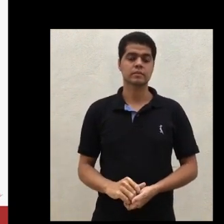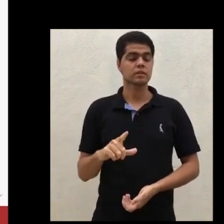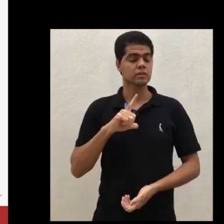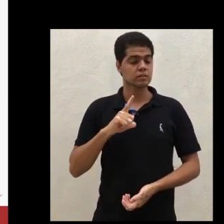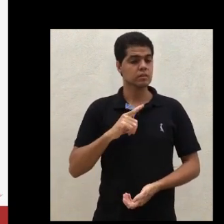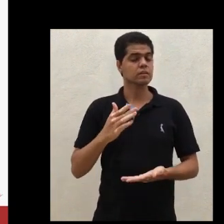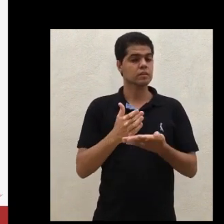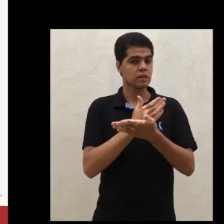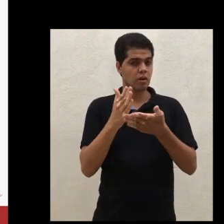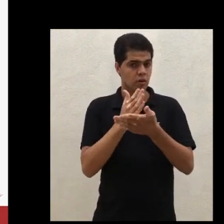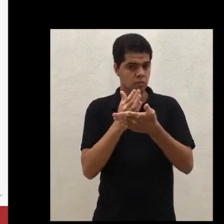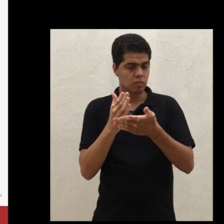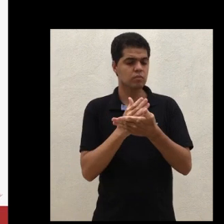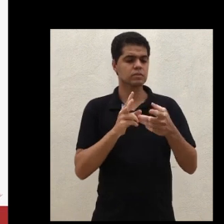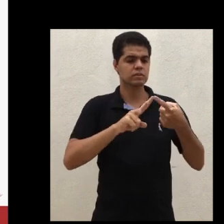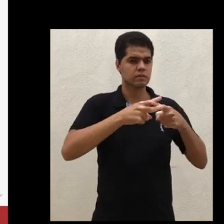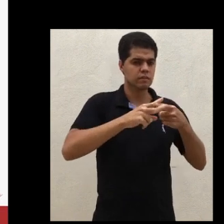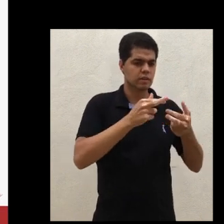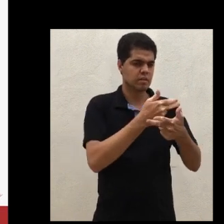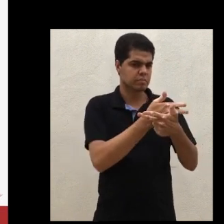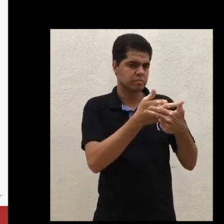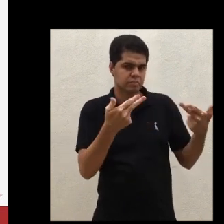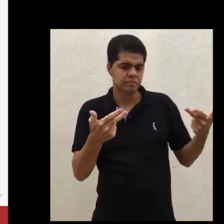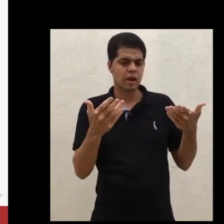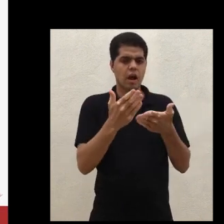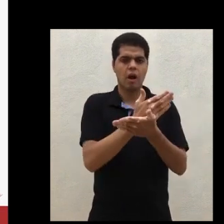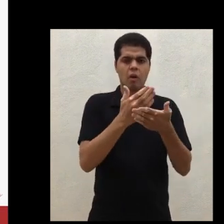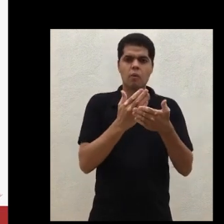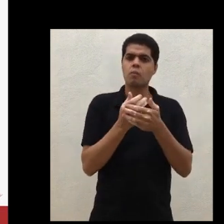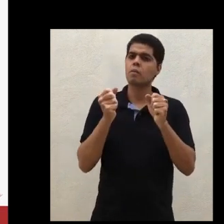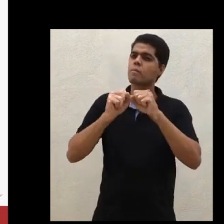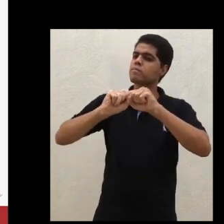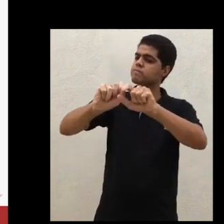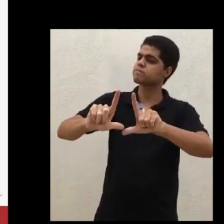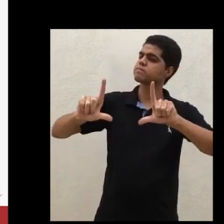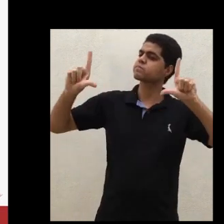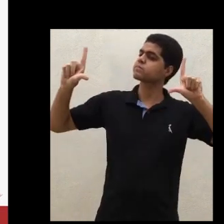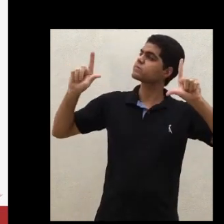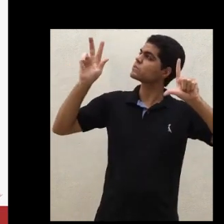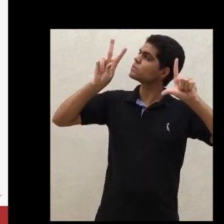Então a gente tem aqui algumas das ferramentas, eu coloquei algumas aqui, né,